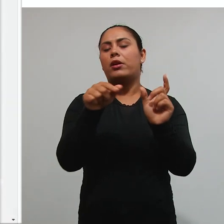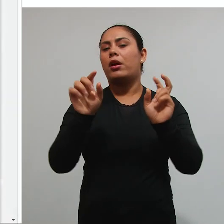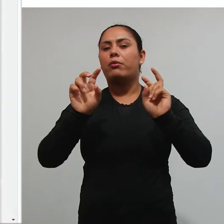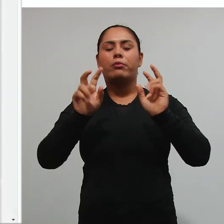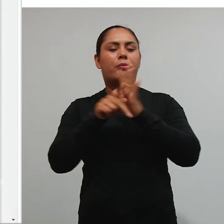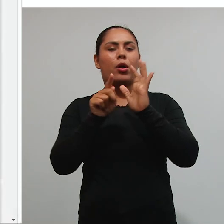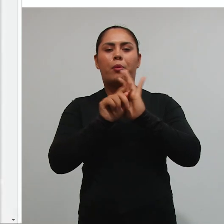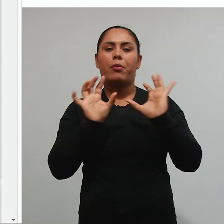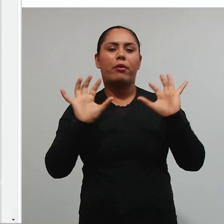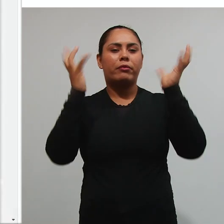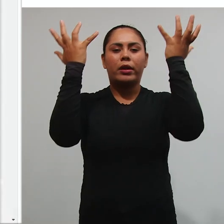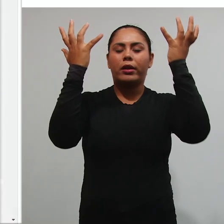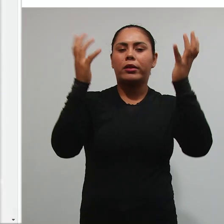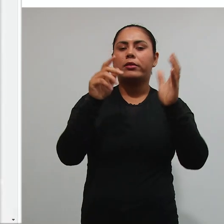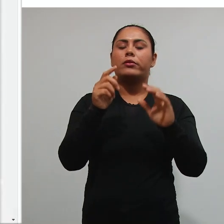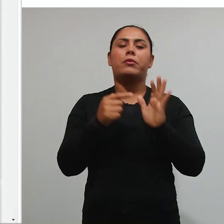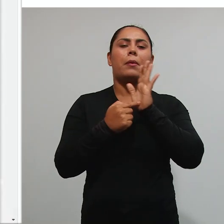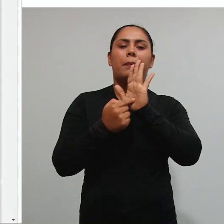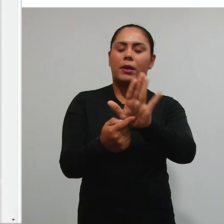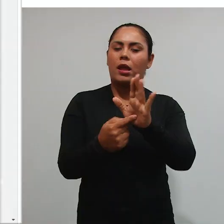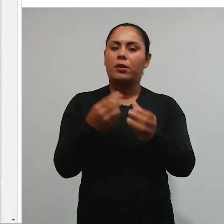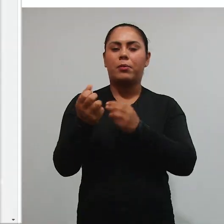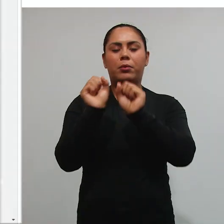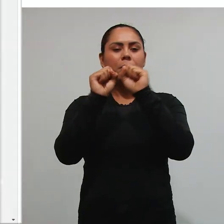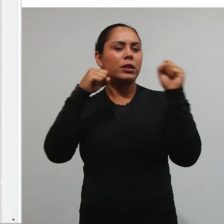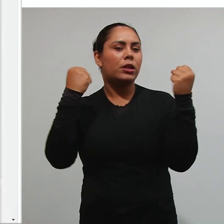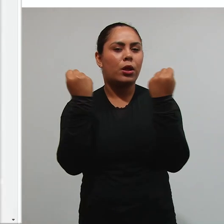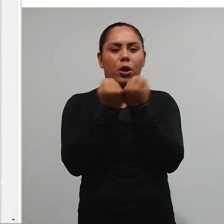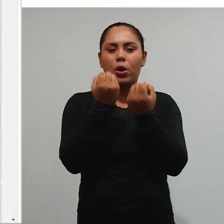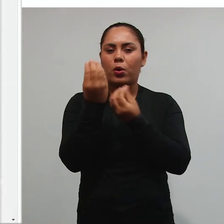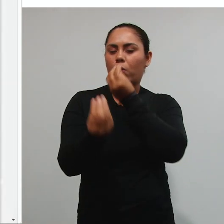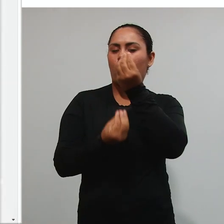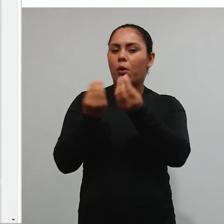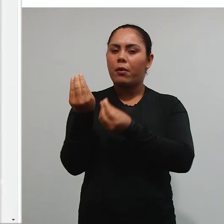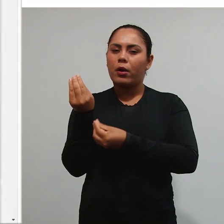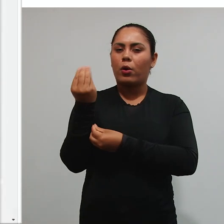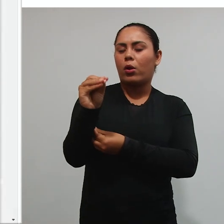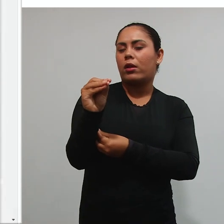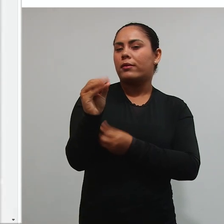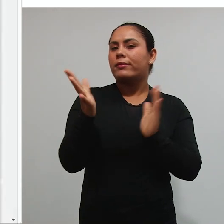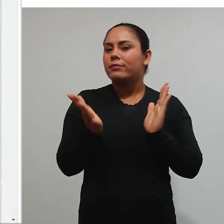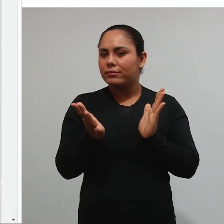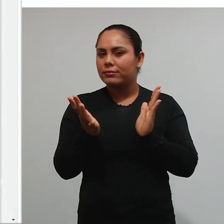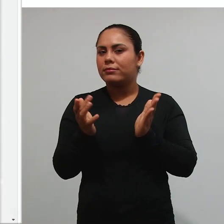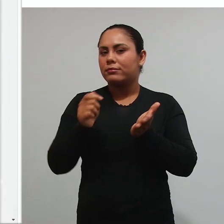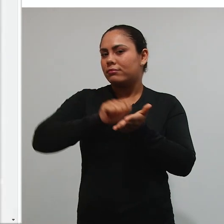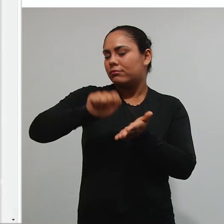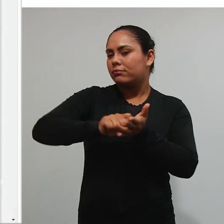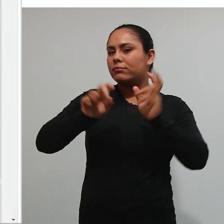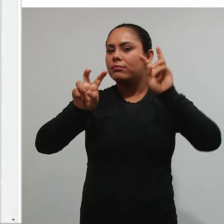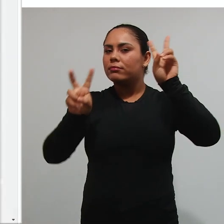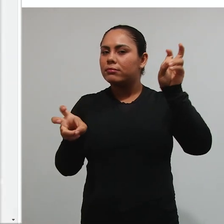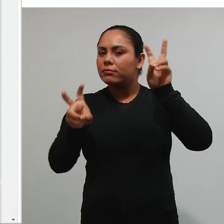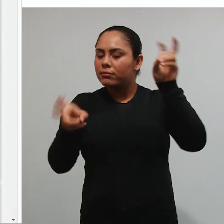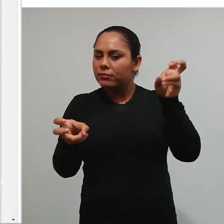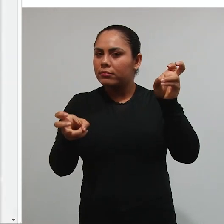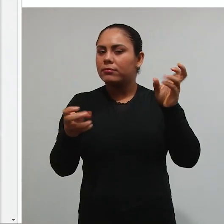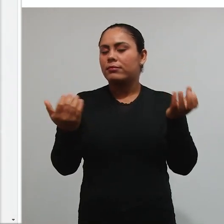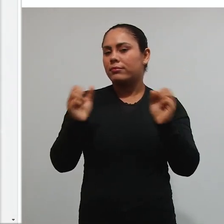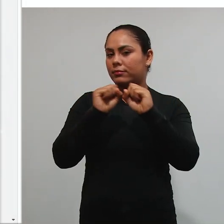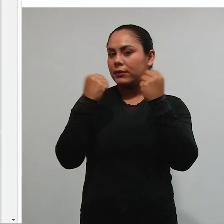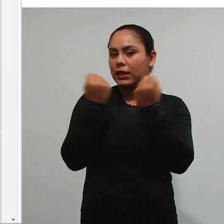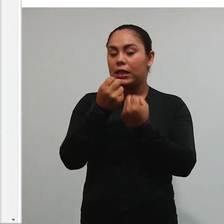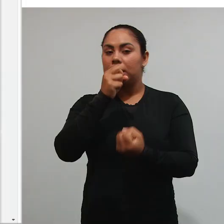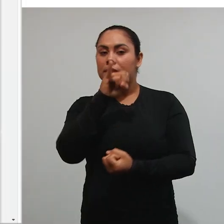evento, um trabalho, uma apresentação que você viu no seminário, como é que você cita essa apresentação que você assistiu no